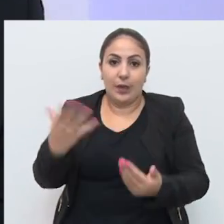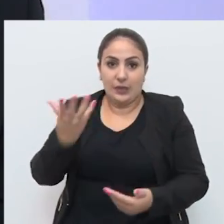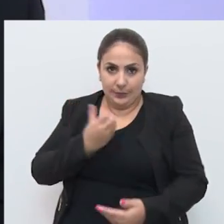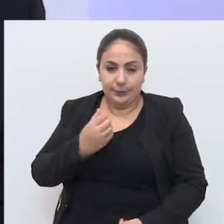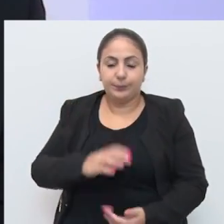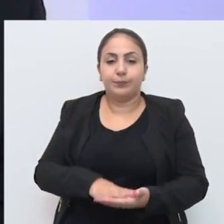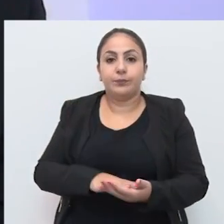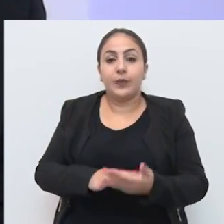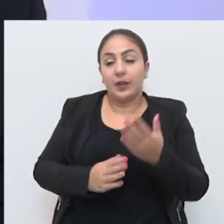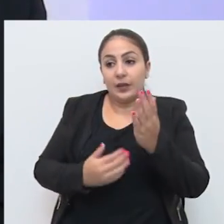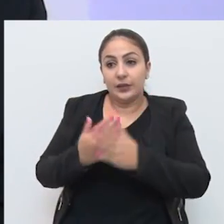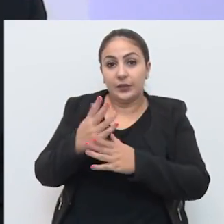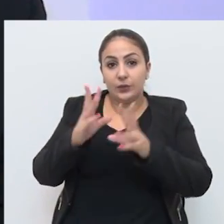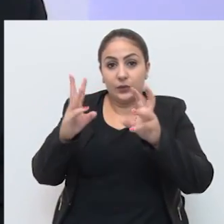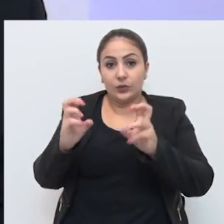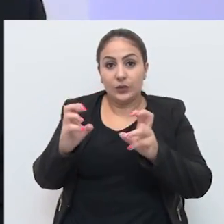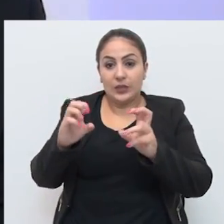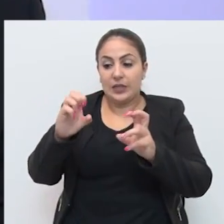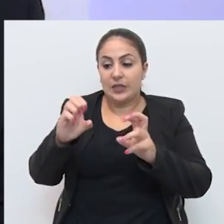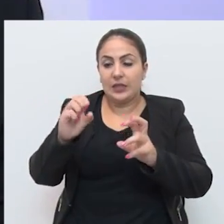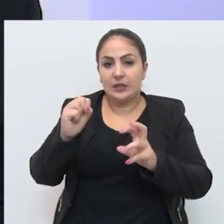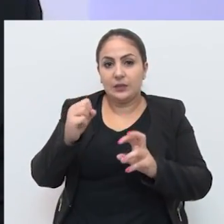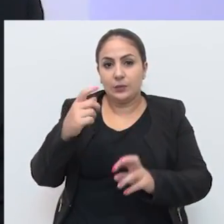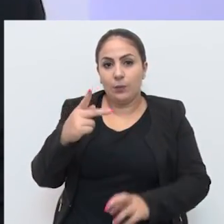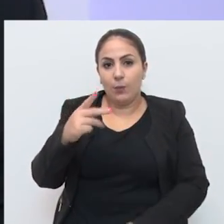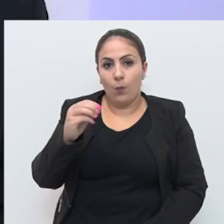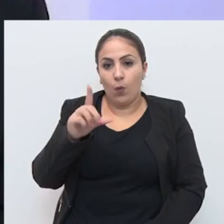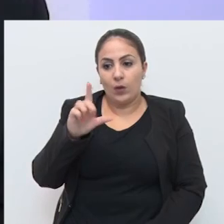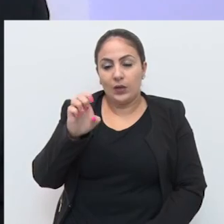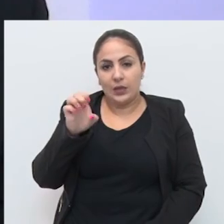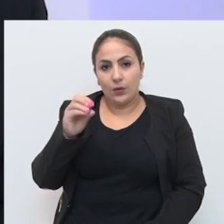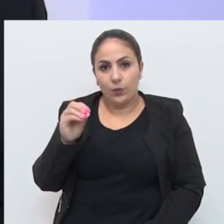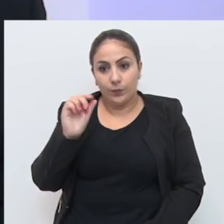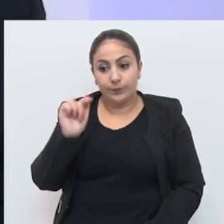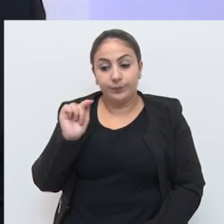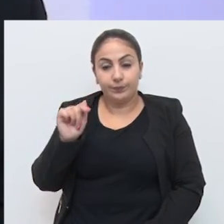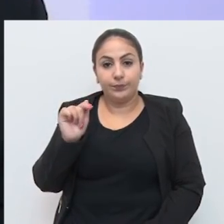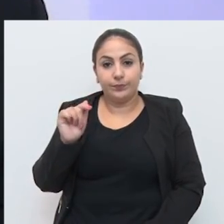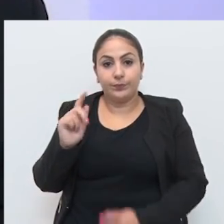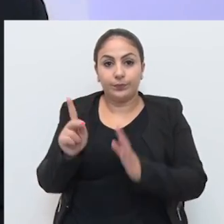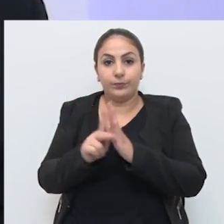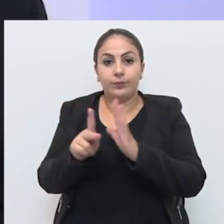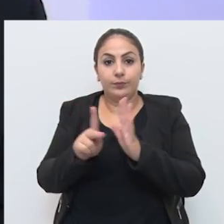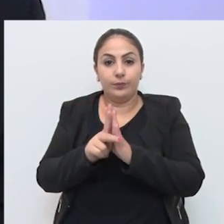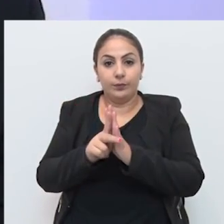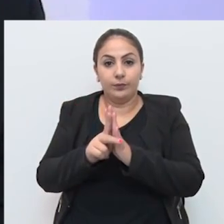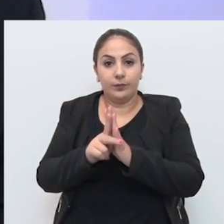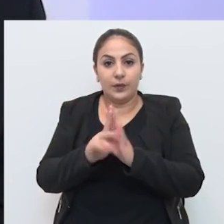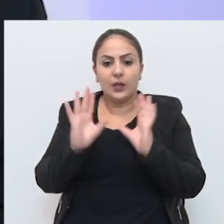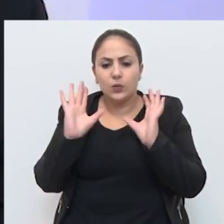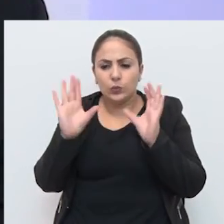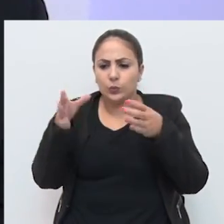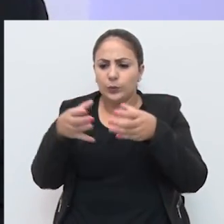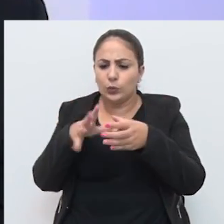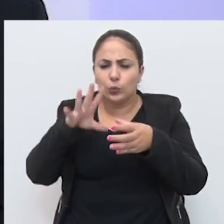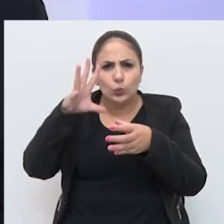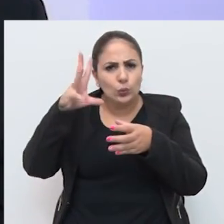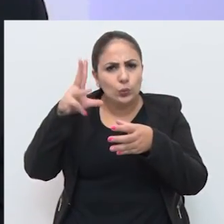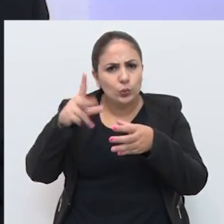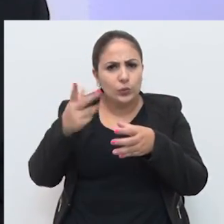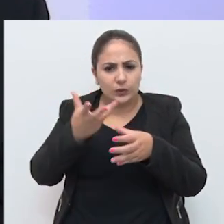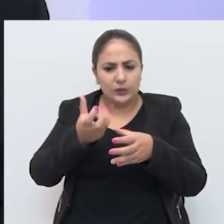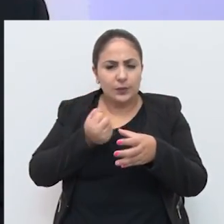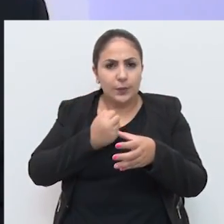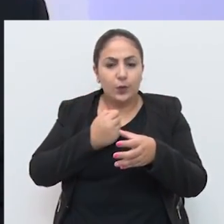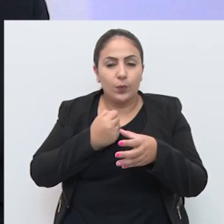figura jurídica que é o espólio. O espólio é um ente, né, de personalidade jurídica que reúne todos aqueles